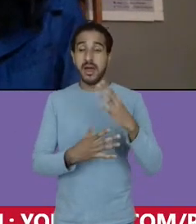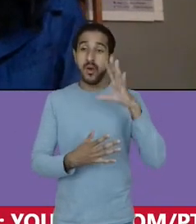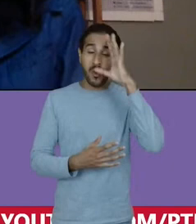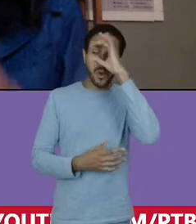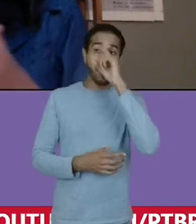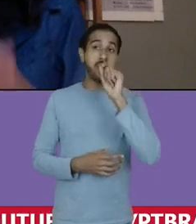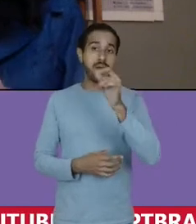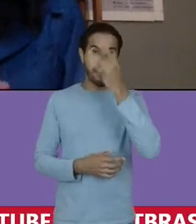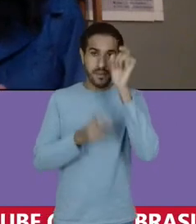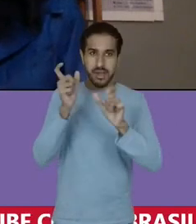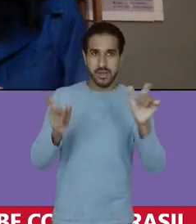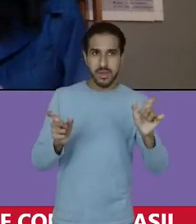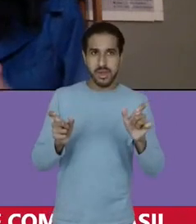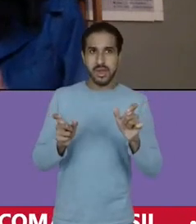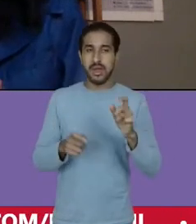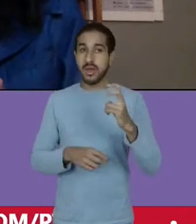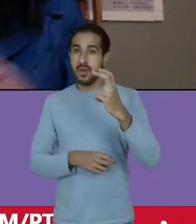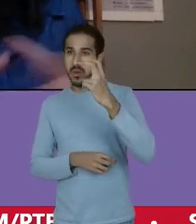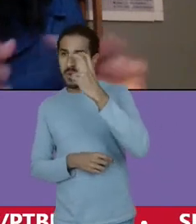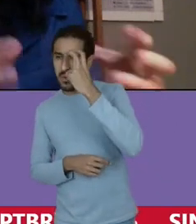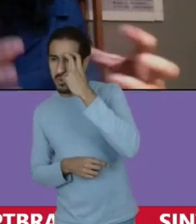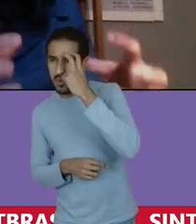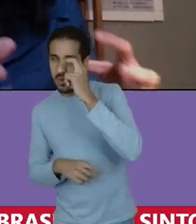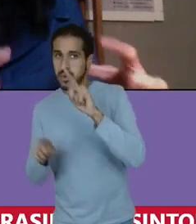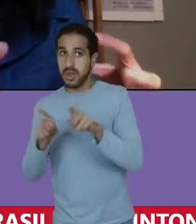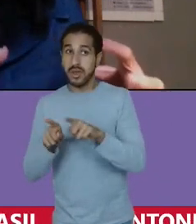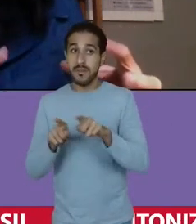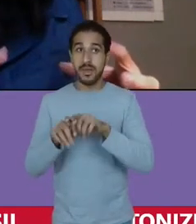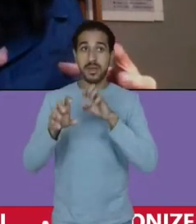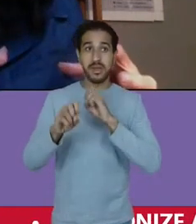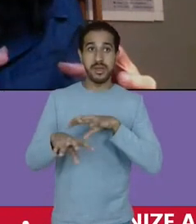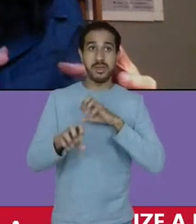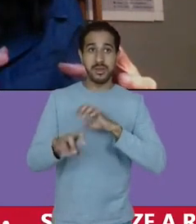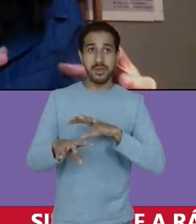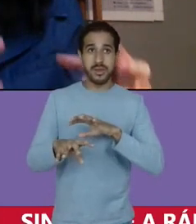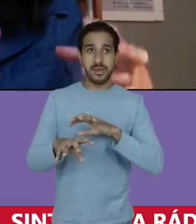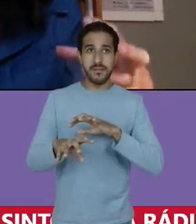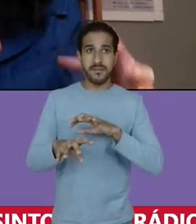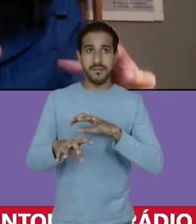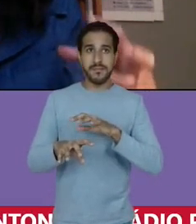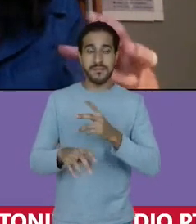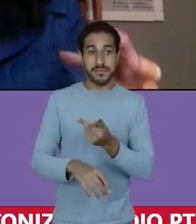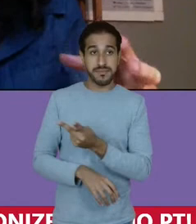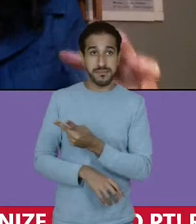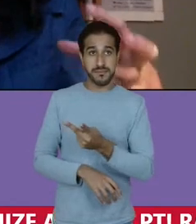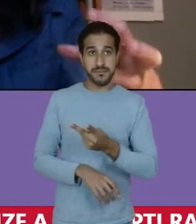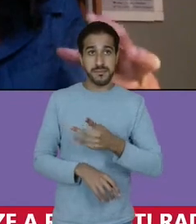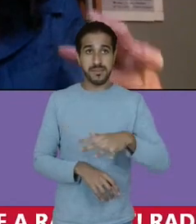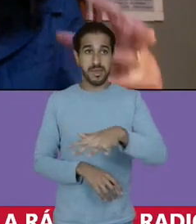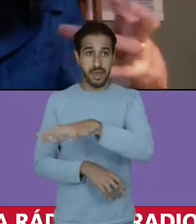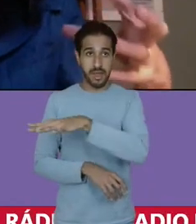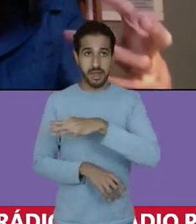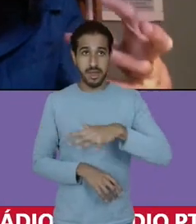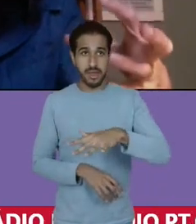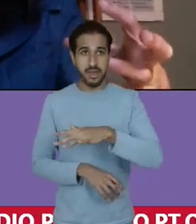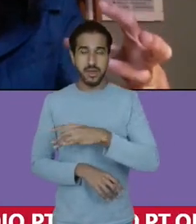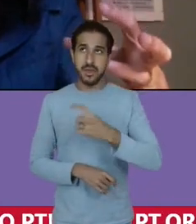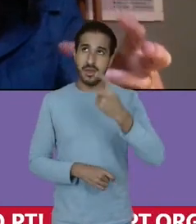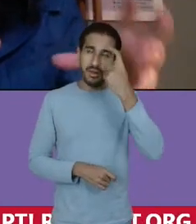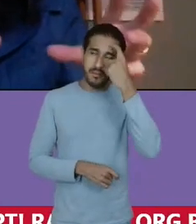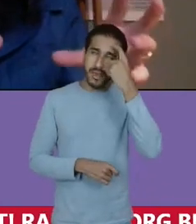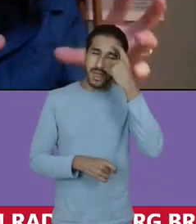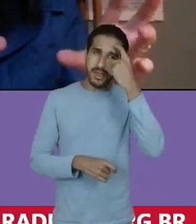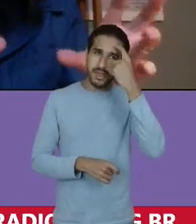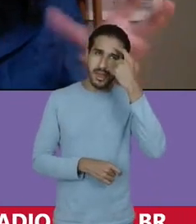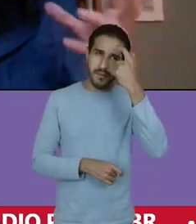é: tanto a cultura quanto a educação são espaços onde o